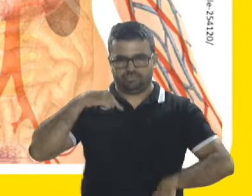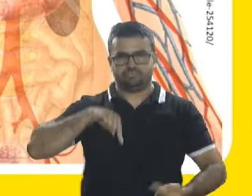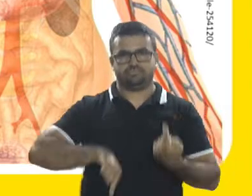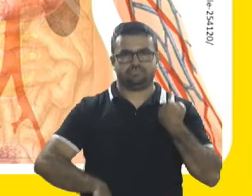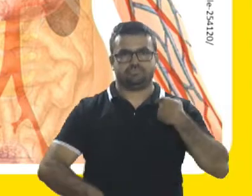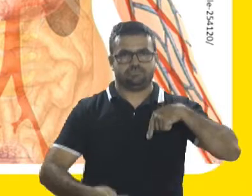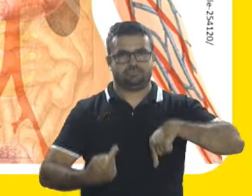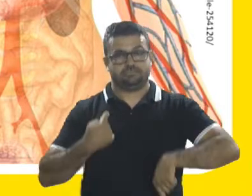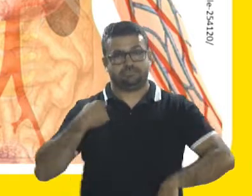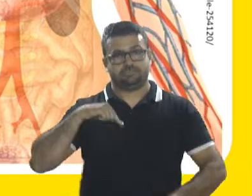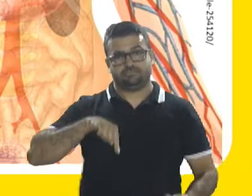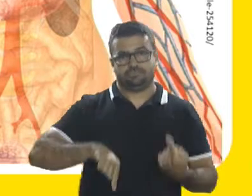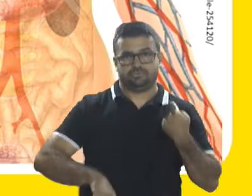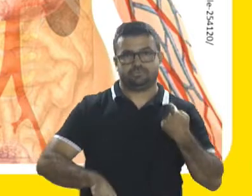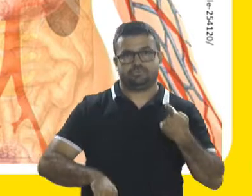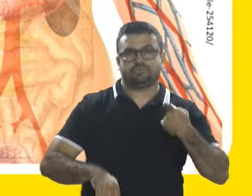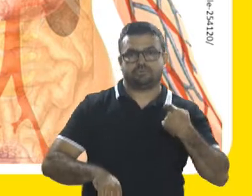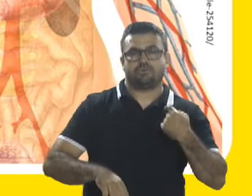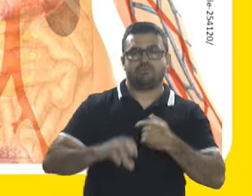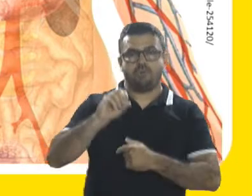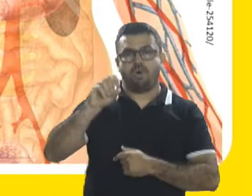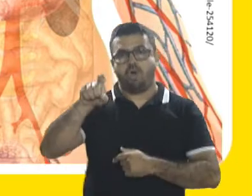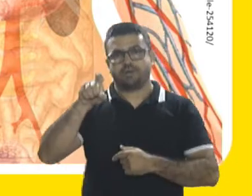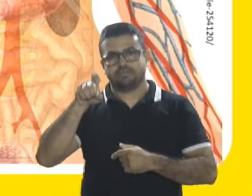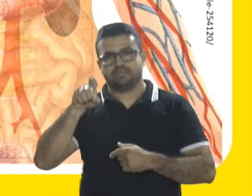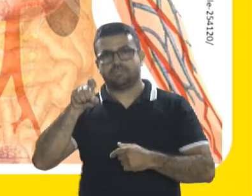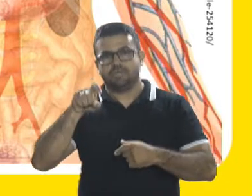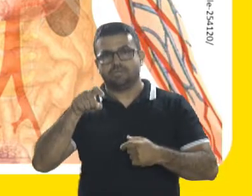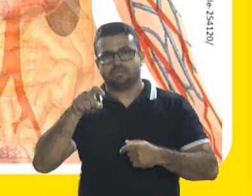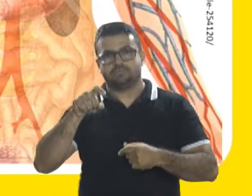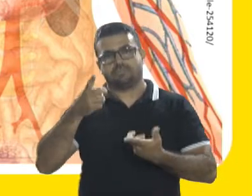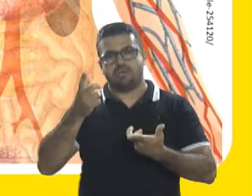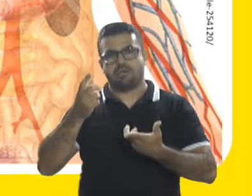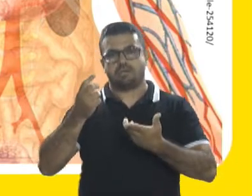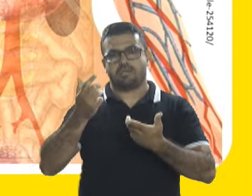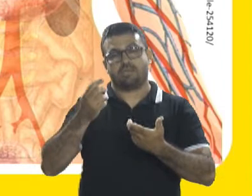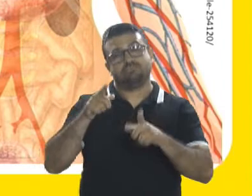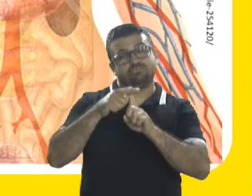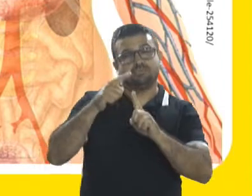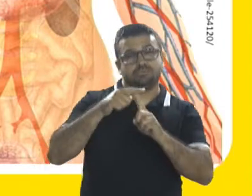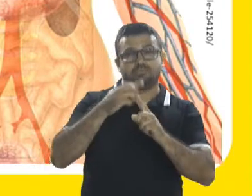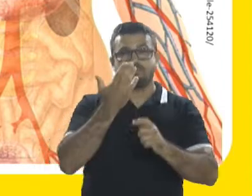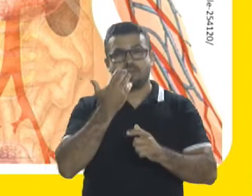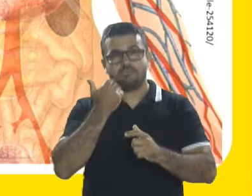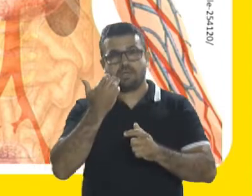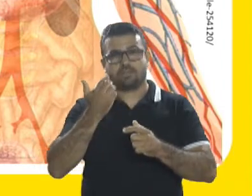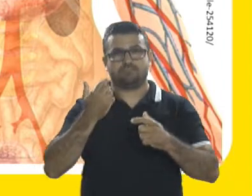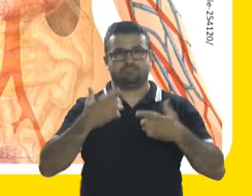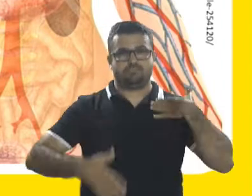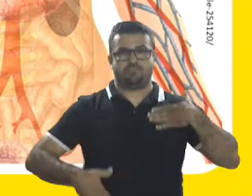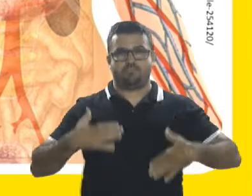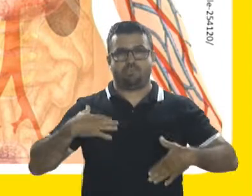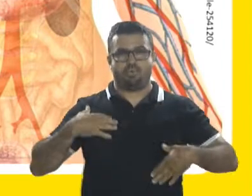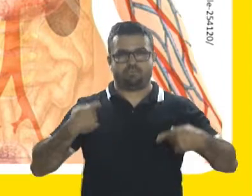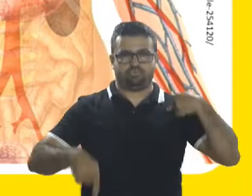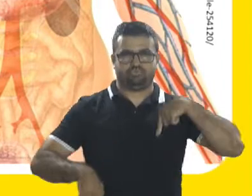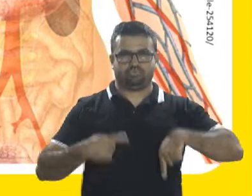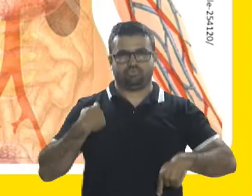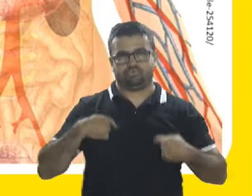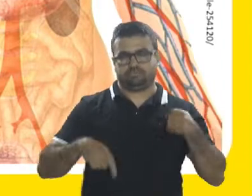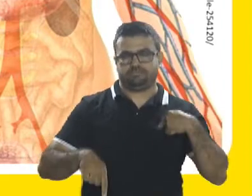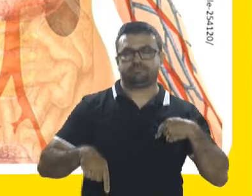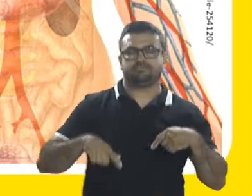E esse sangue vai levar oxigênio e nutrientes para todas as partes do nosso corpo. Ele é formado pelo coração e por